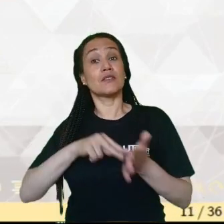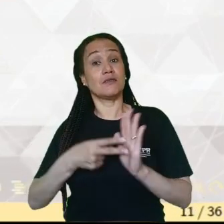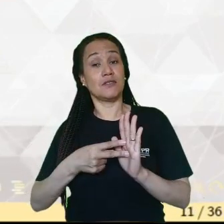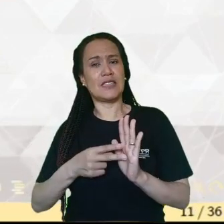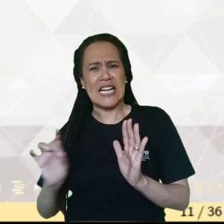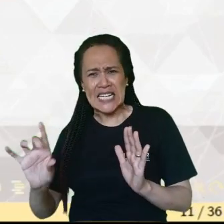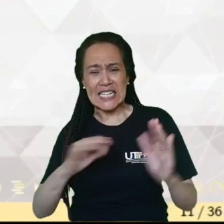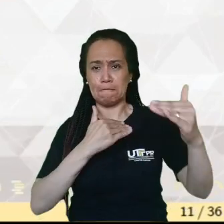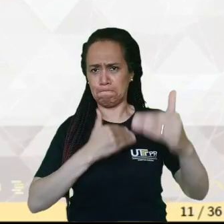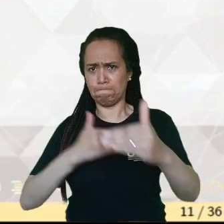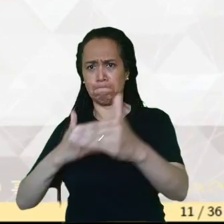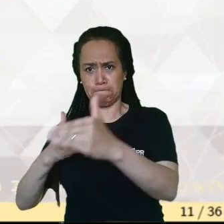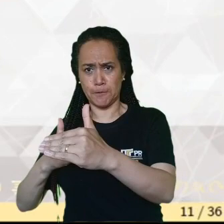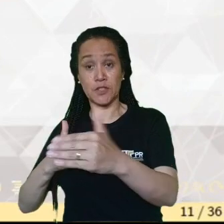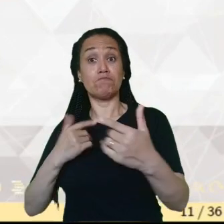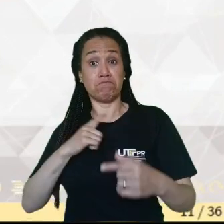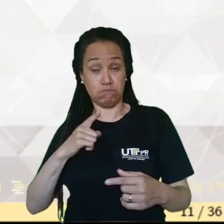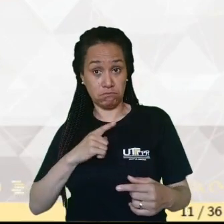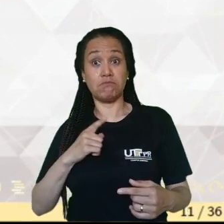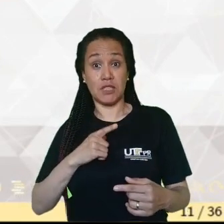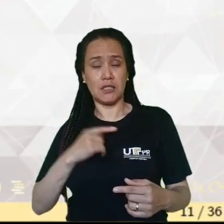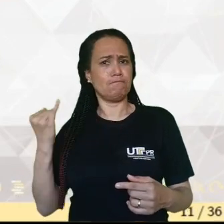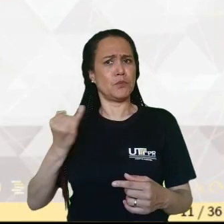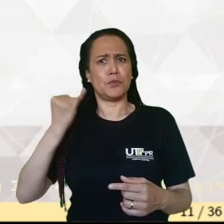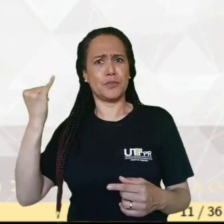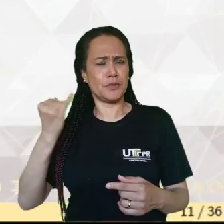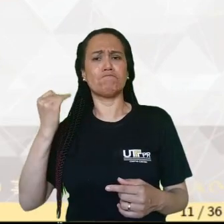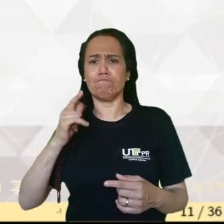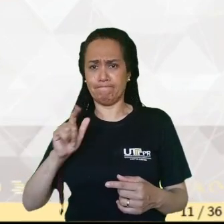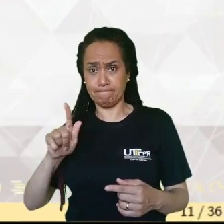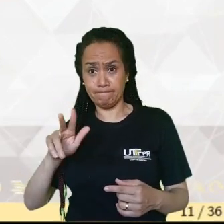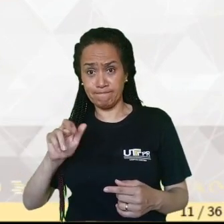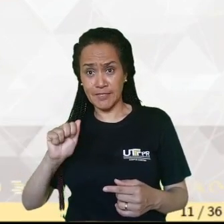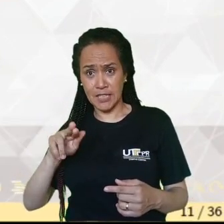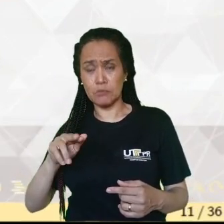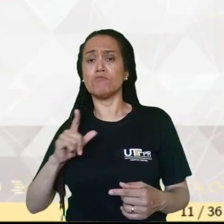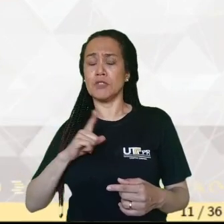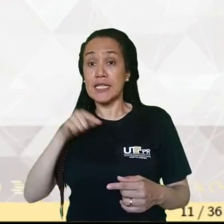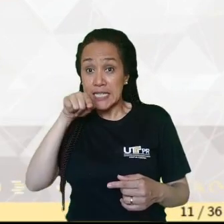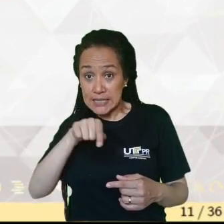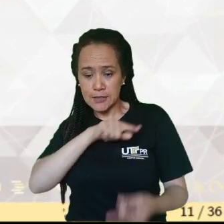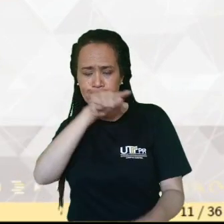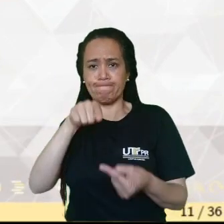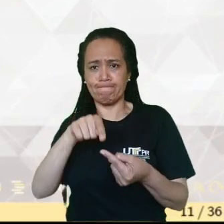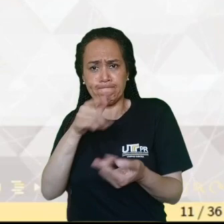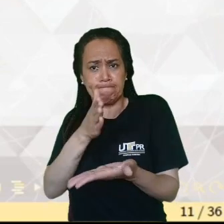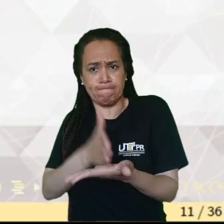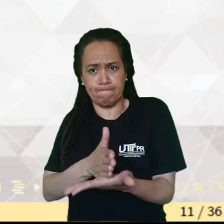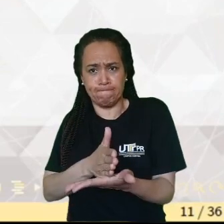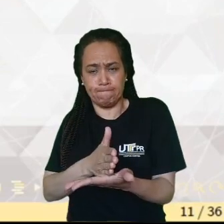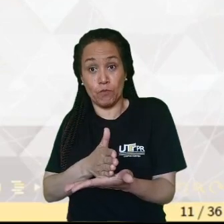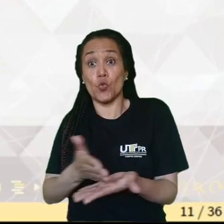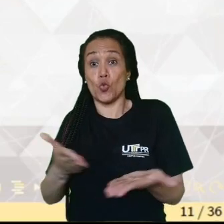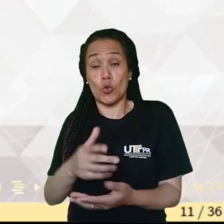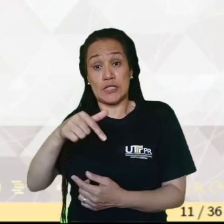isso significa? Significa que cada prova tem o seu grau de importância, ou cada informação tem o seu grau de importância. Então,